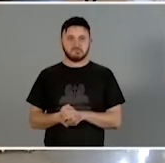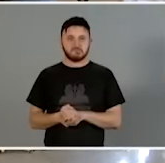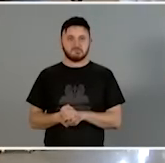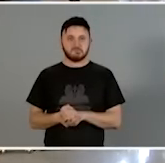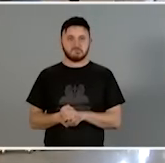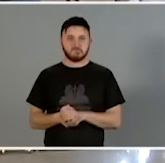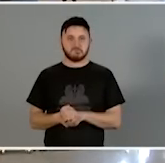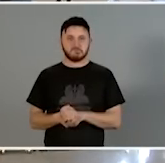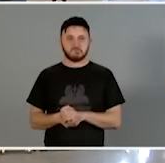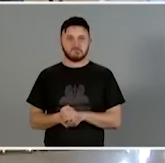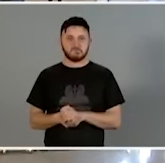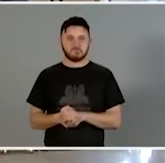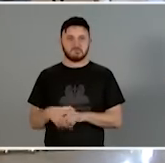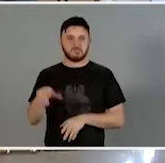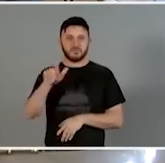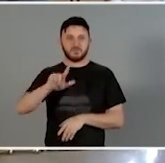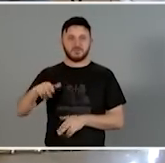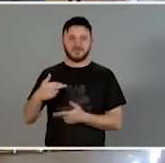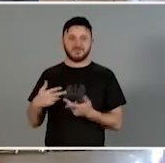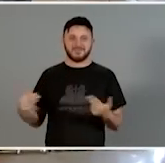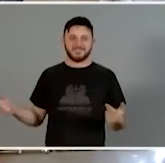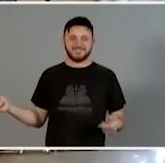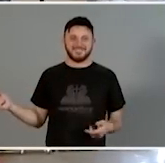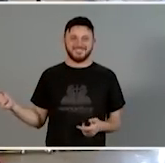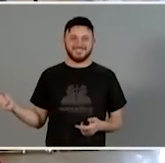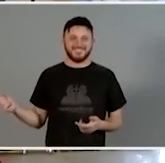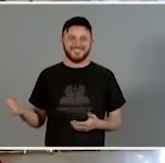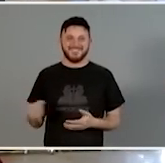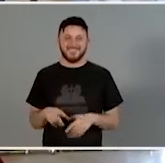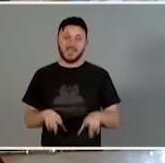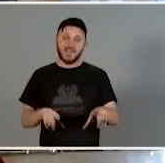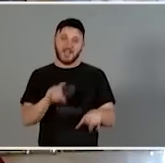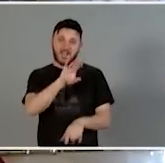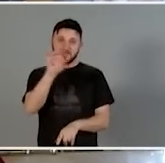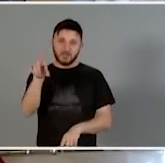O que, que tem ali, filho? Não, você que escolheu.